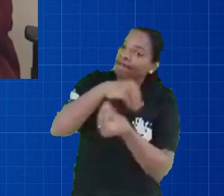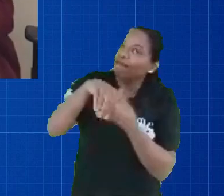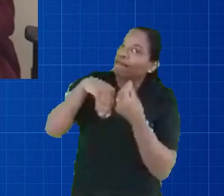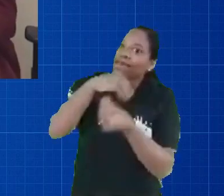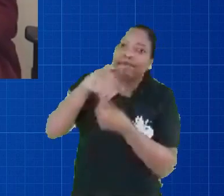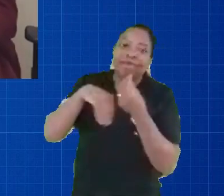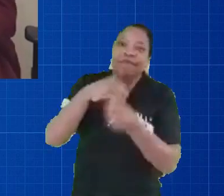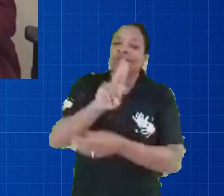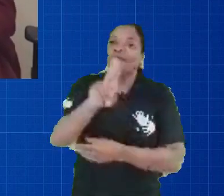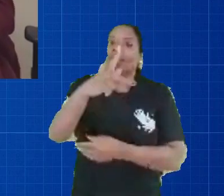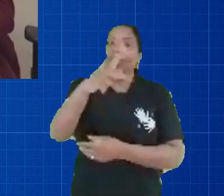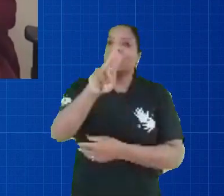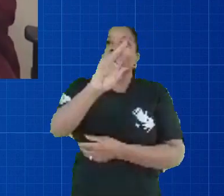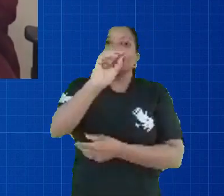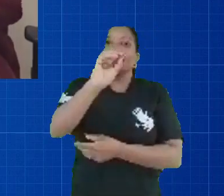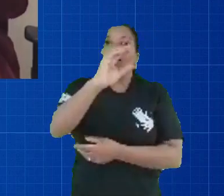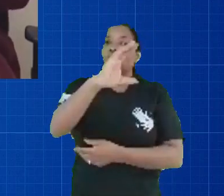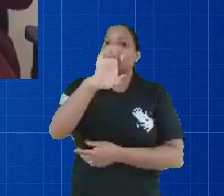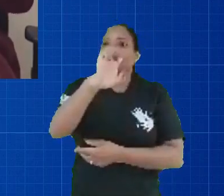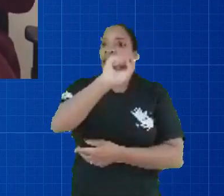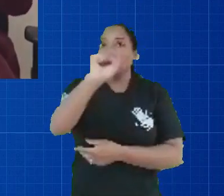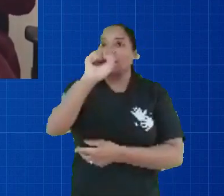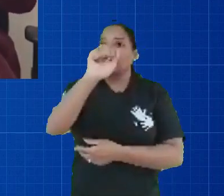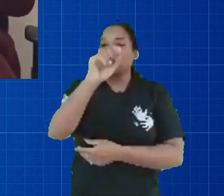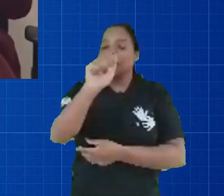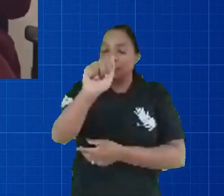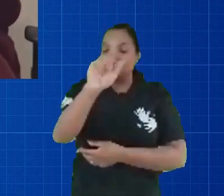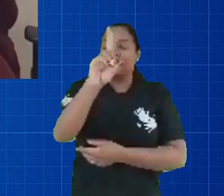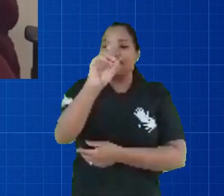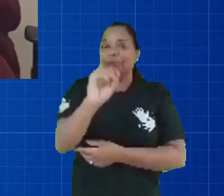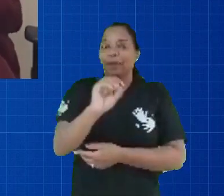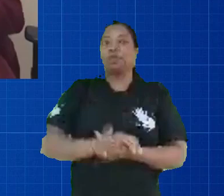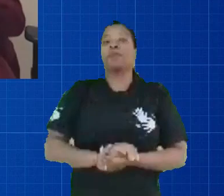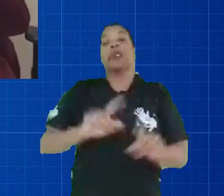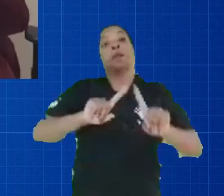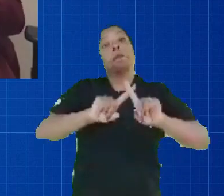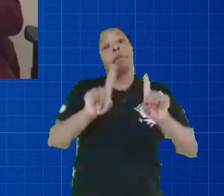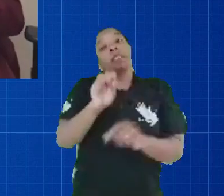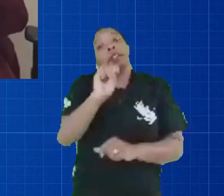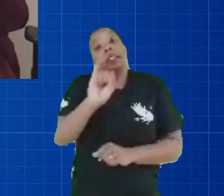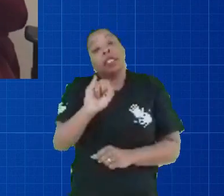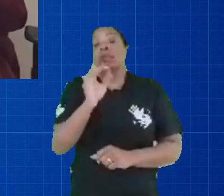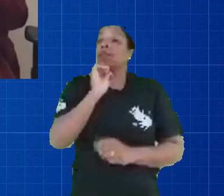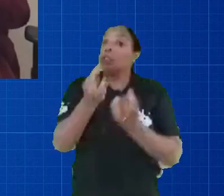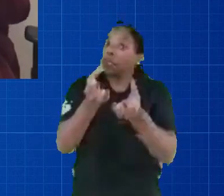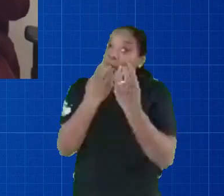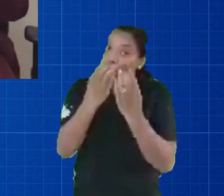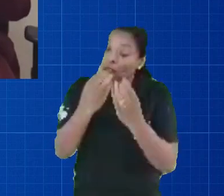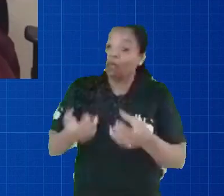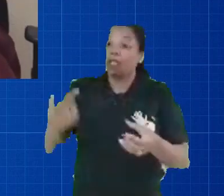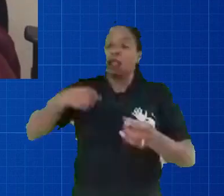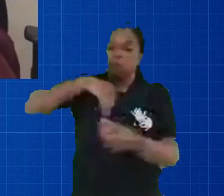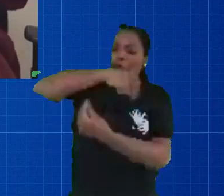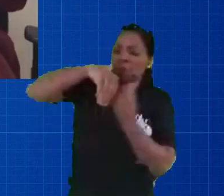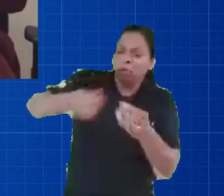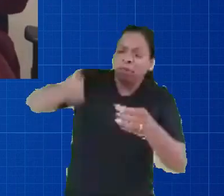vira ultraprocessado quando a gente pega esse mesmo milho e adiciona corante, açúcar, conservantes e coloca